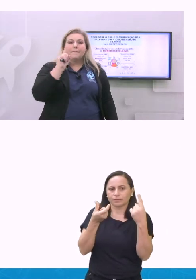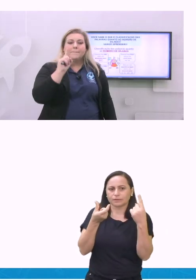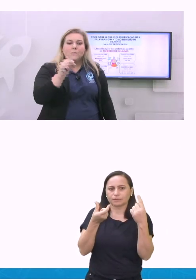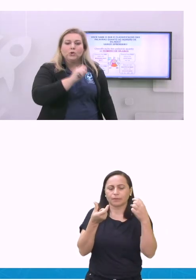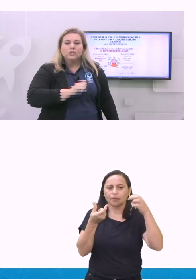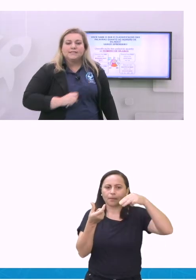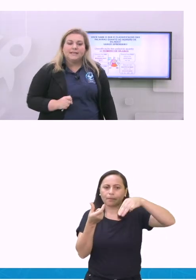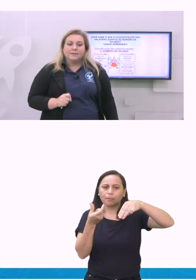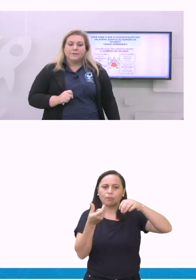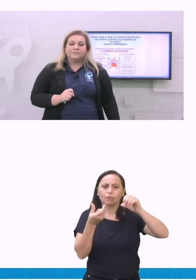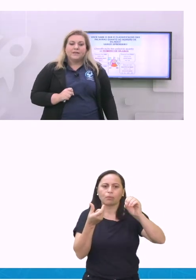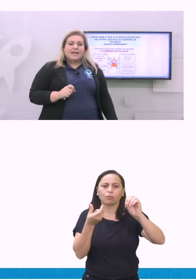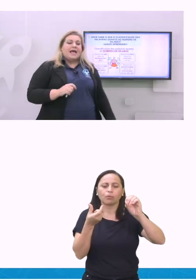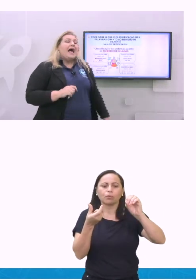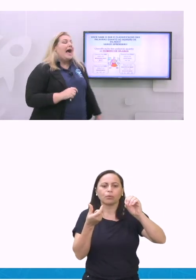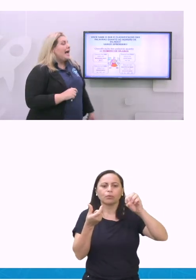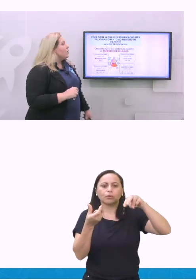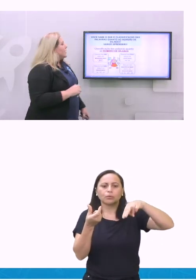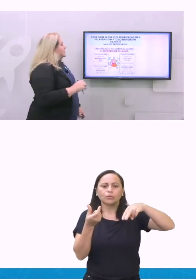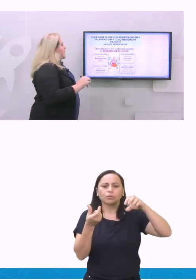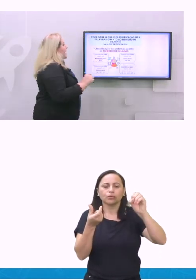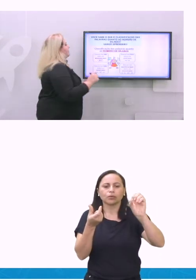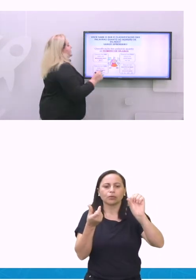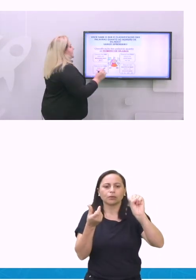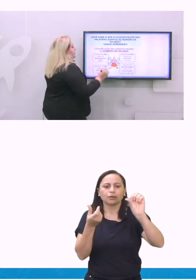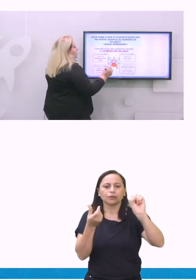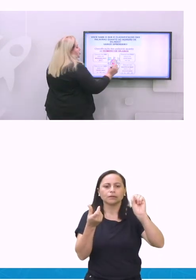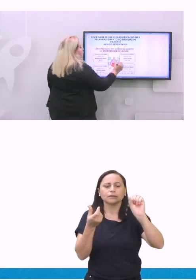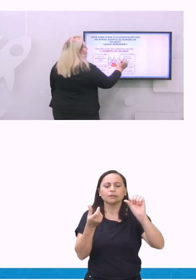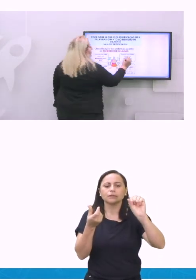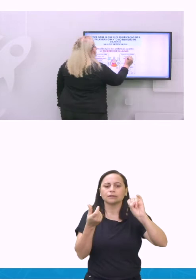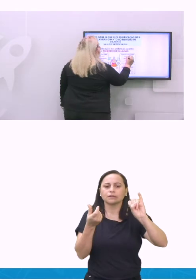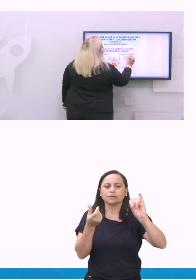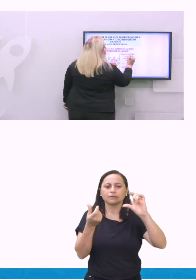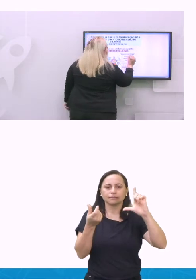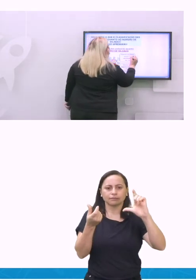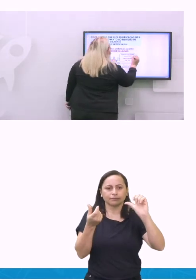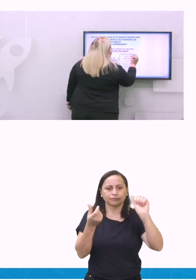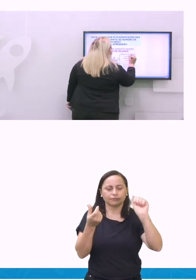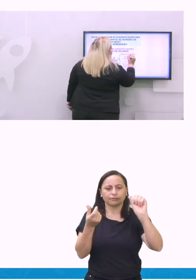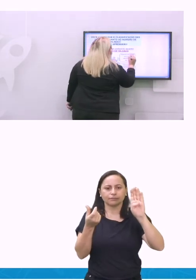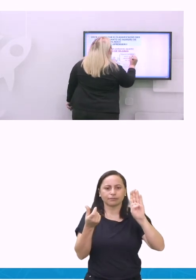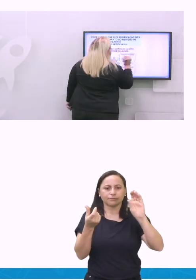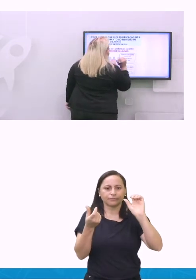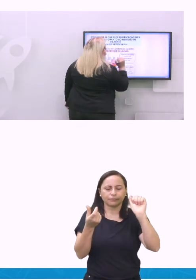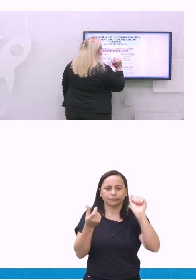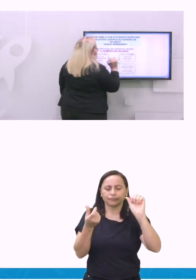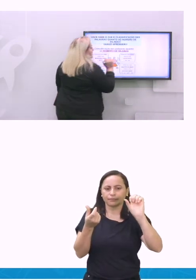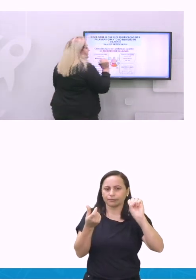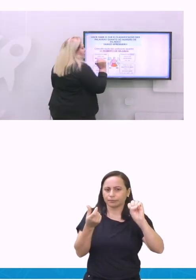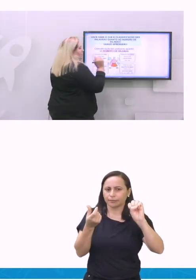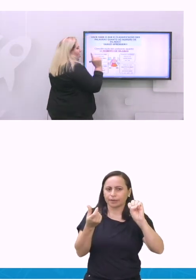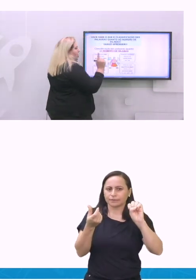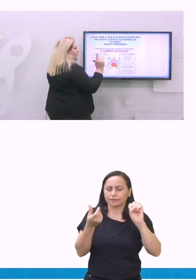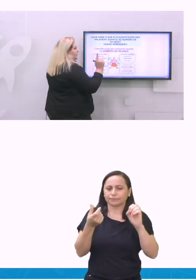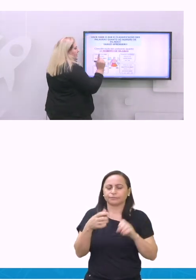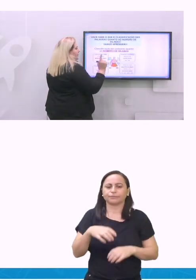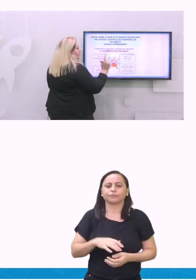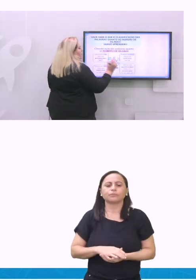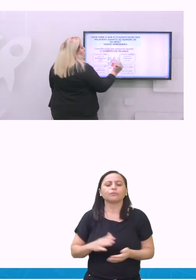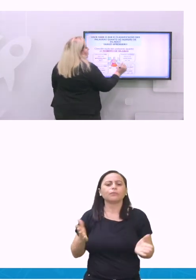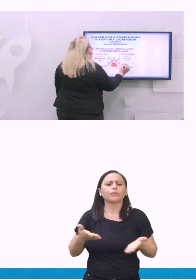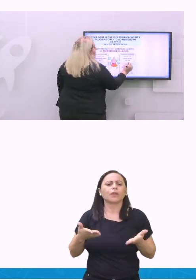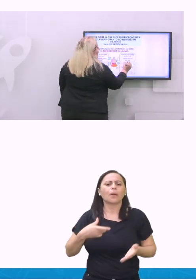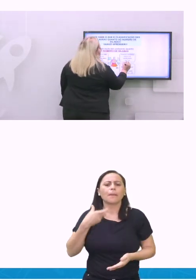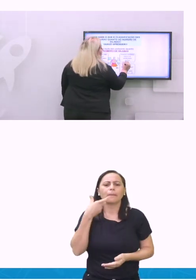como monossílaba. Agora, as palavras que possuem duas sílabas. Olha o